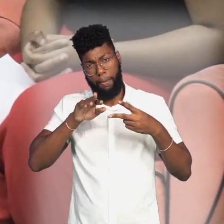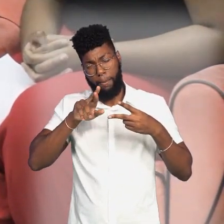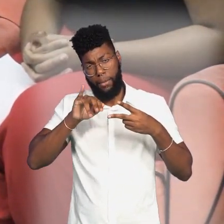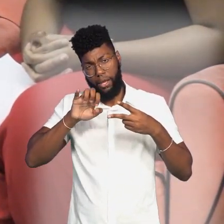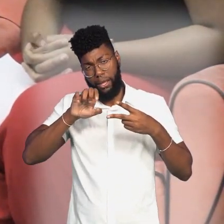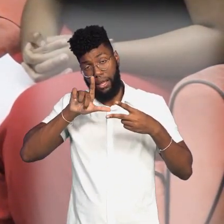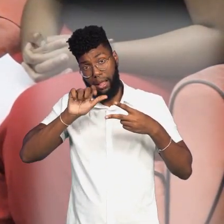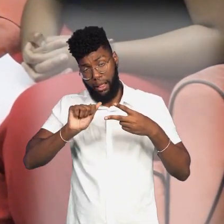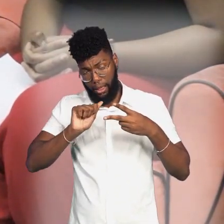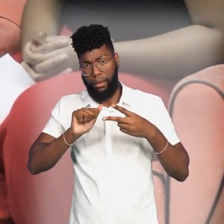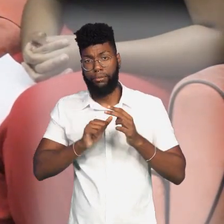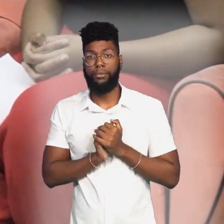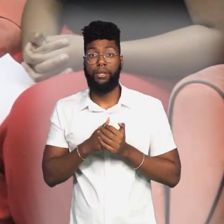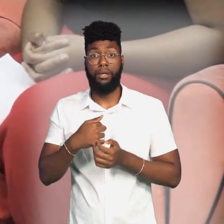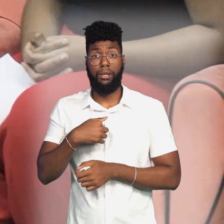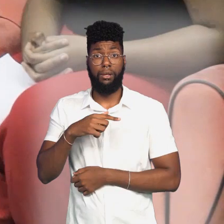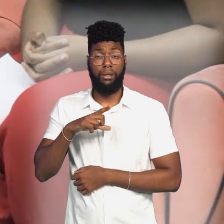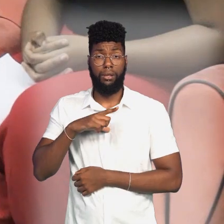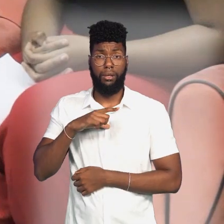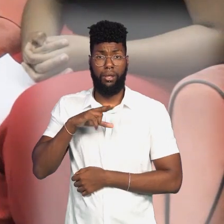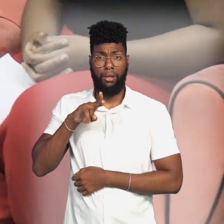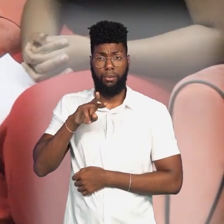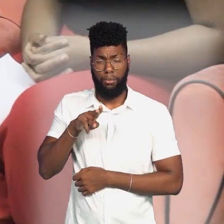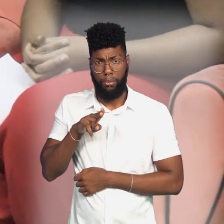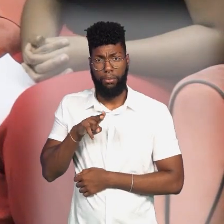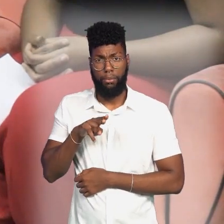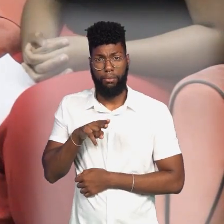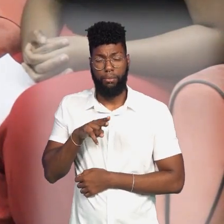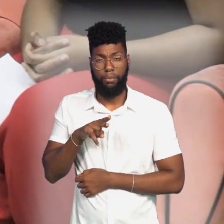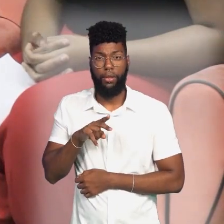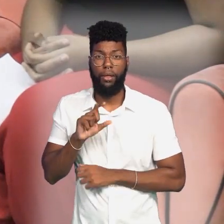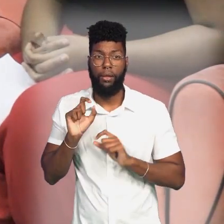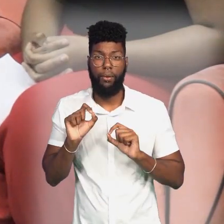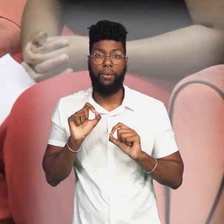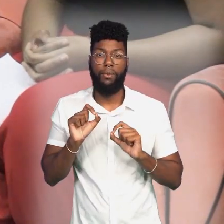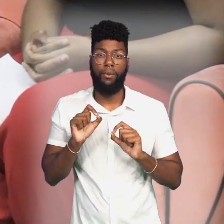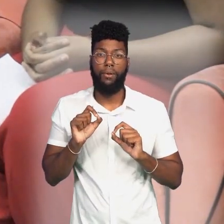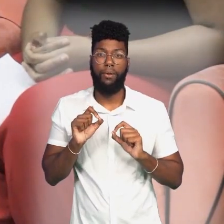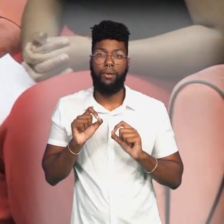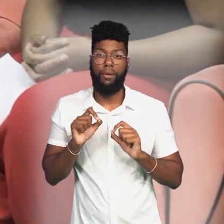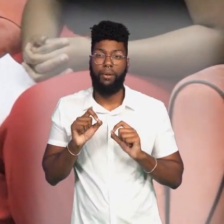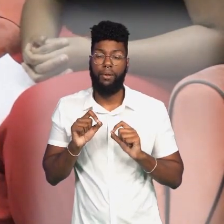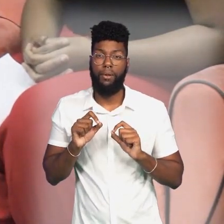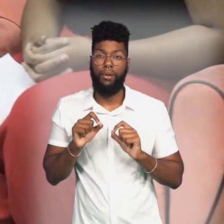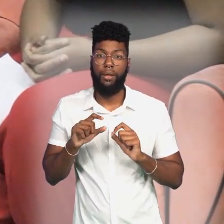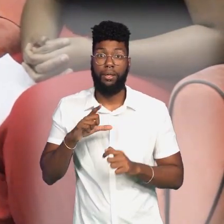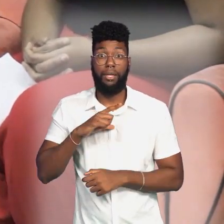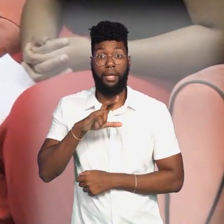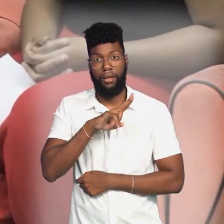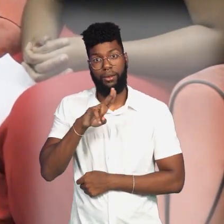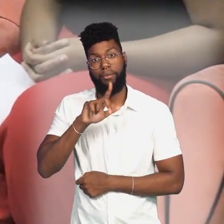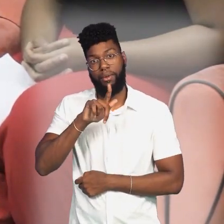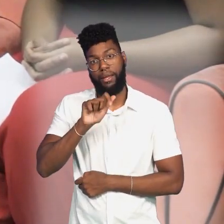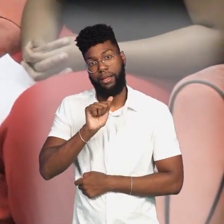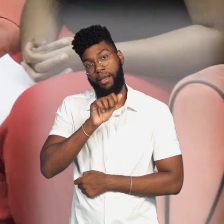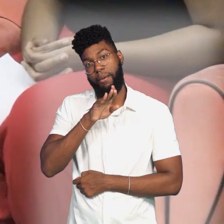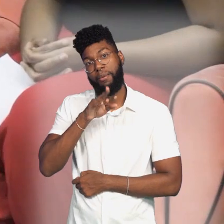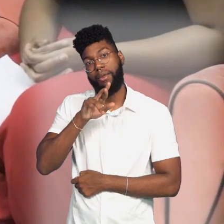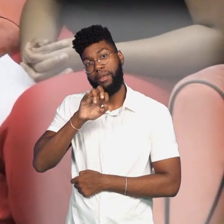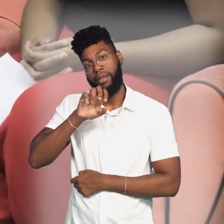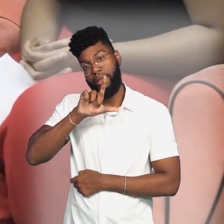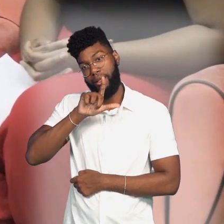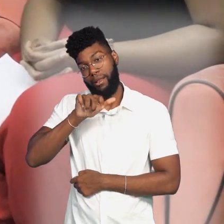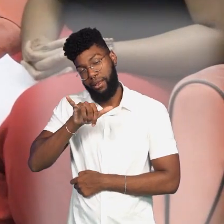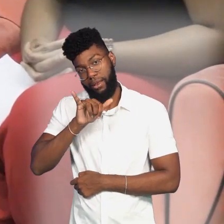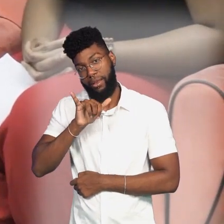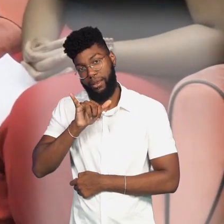irmão, o nome dele é Gibril, do Arcanjo Gabriel. Então a gente